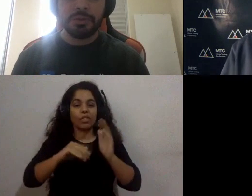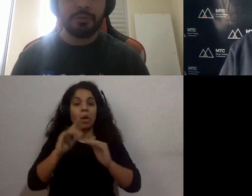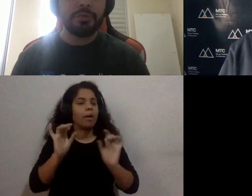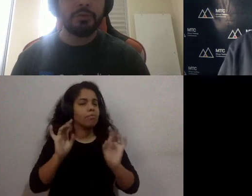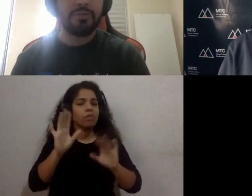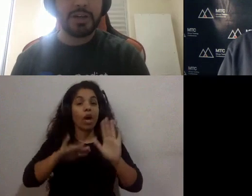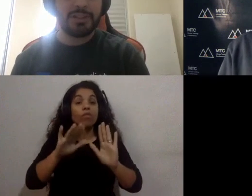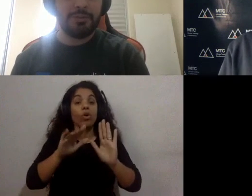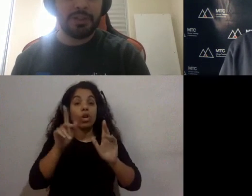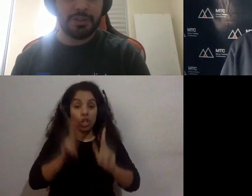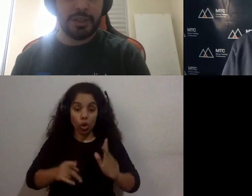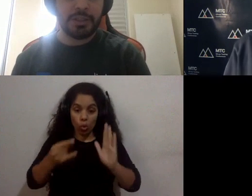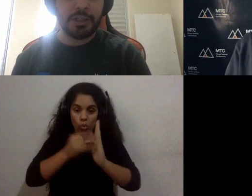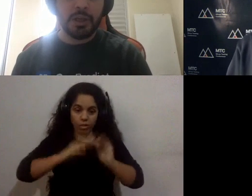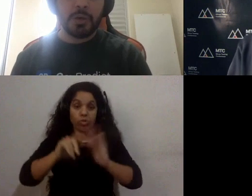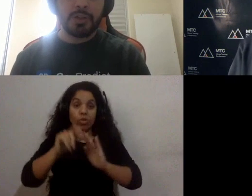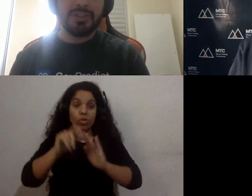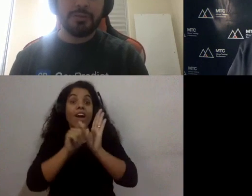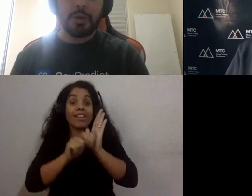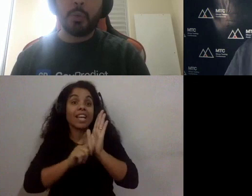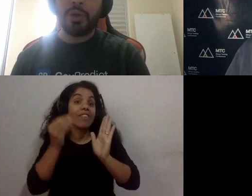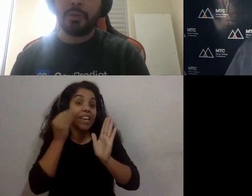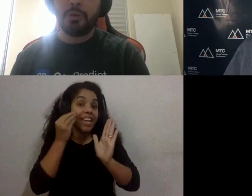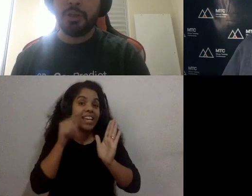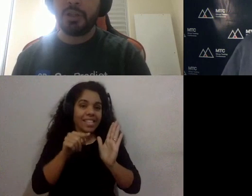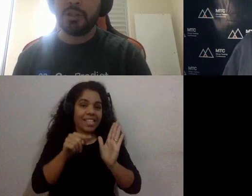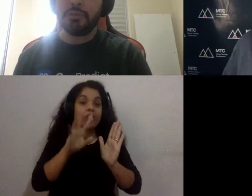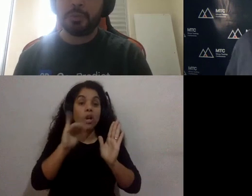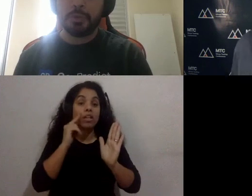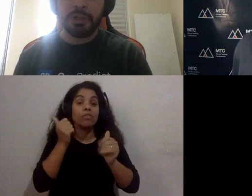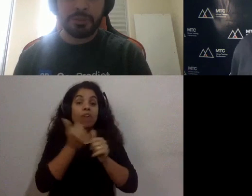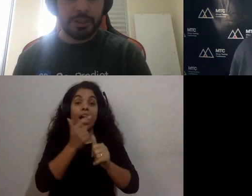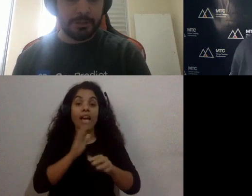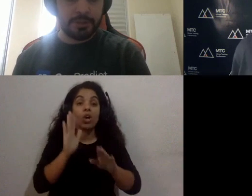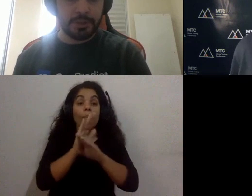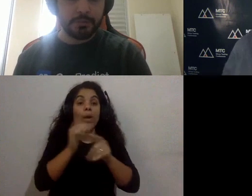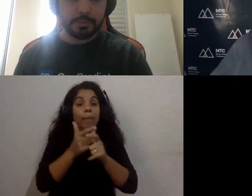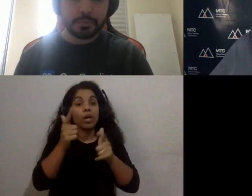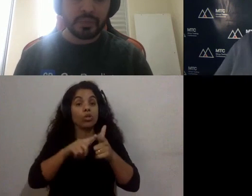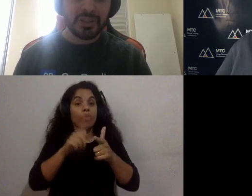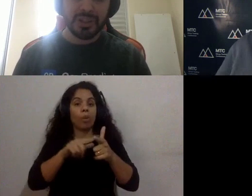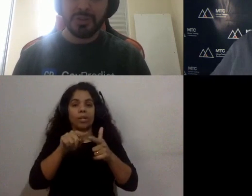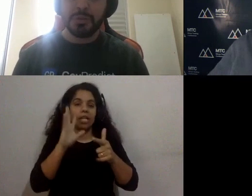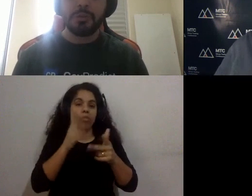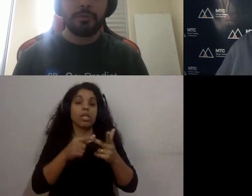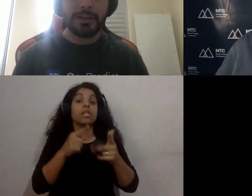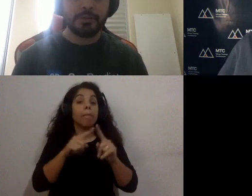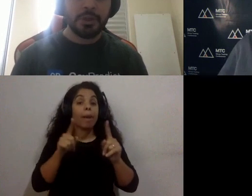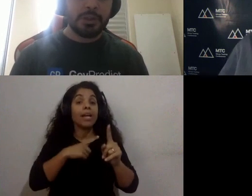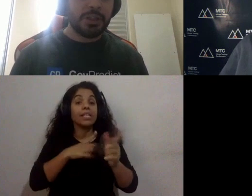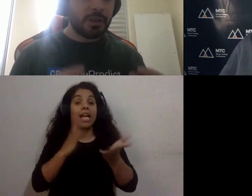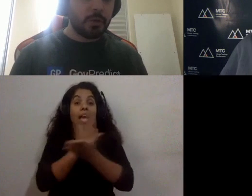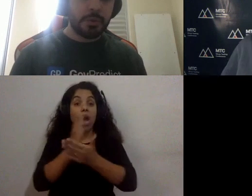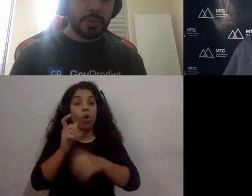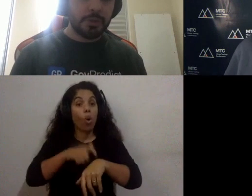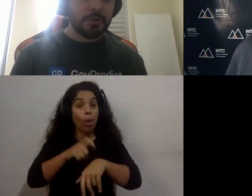que o desenvolvedor vai escrever esse teste, ou que talvez ele vai cobrir a maioria dos problemas que ele está fazendo. Só que isso não exclui o fato